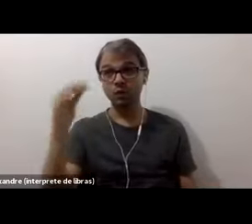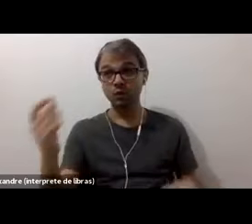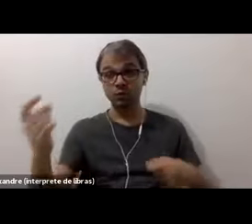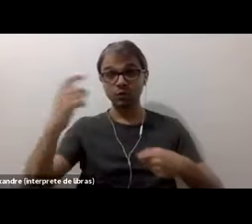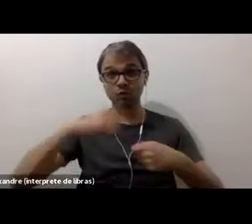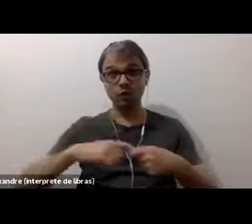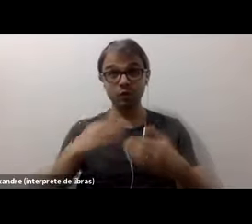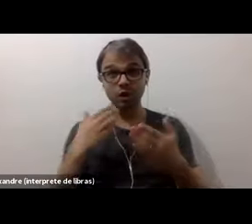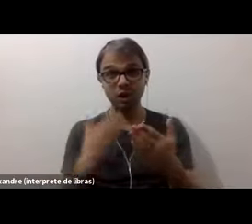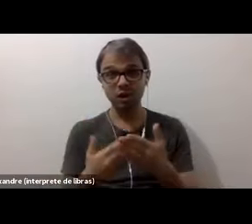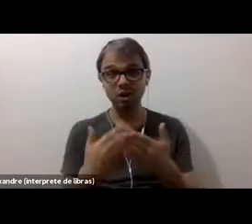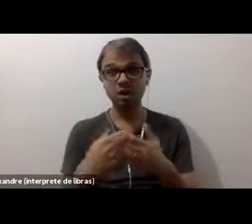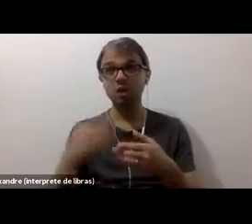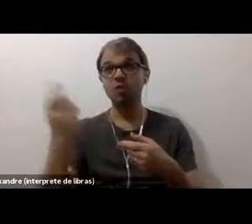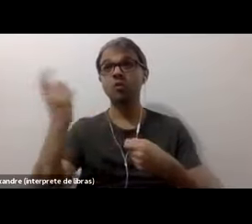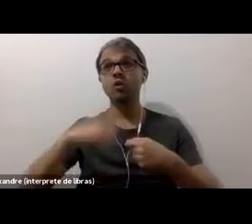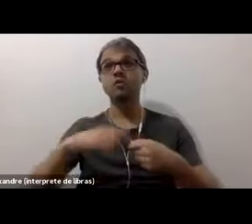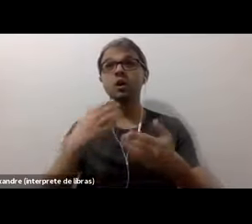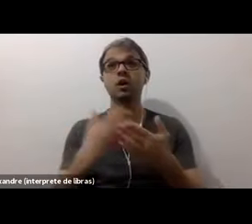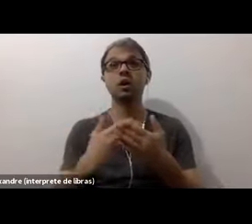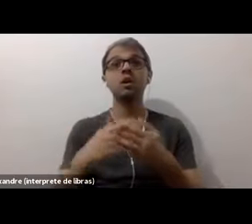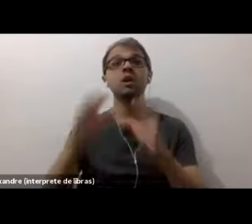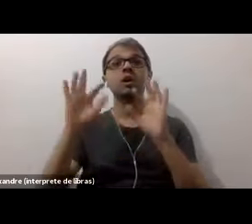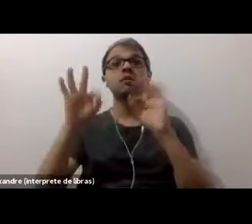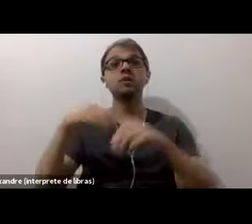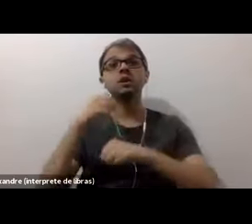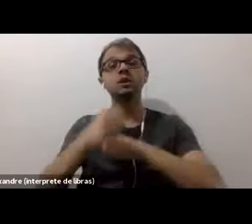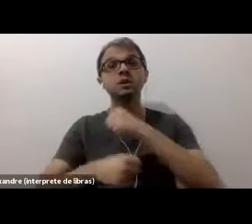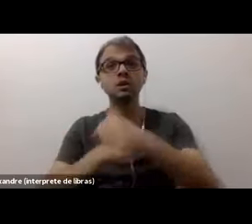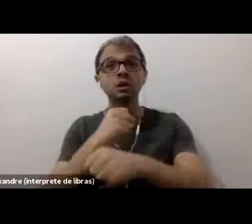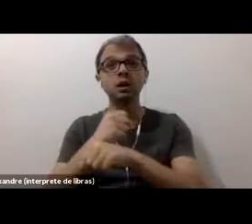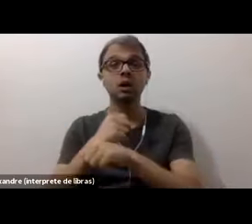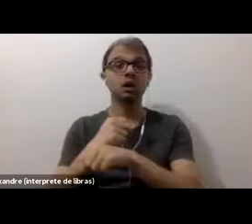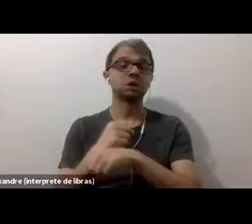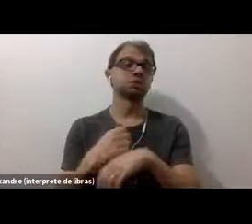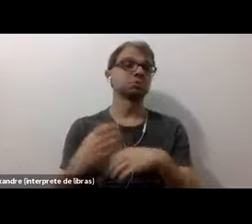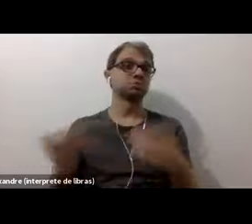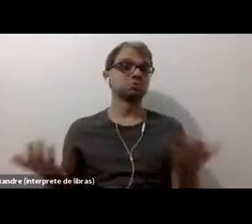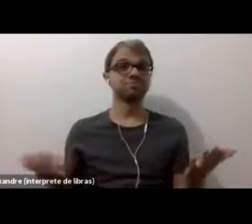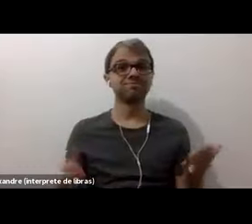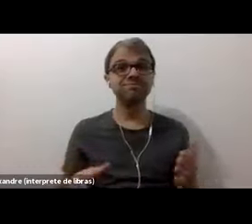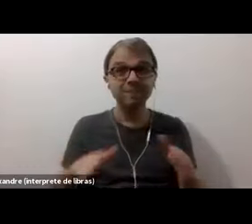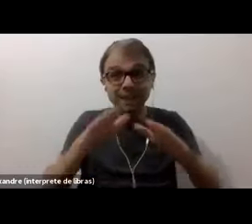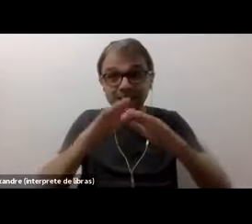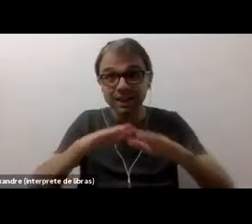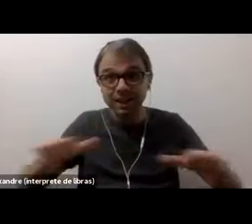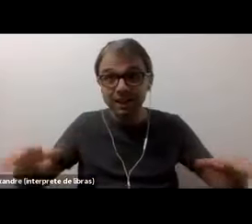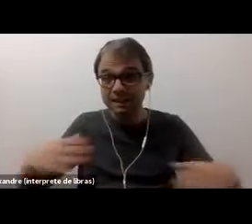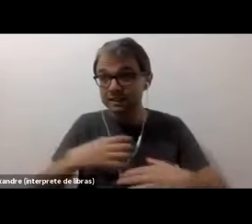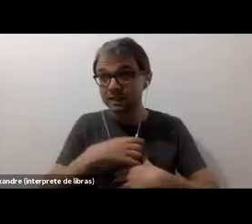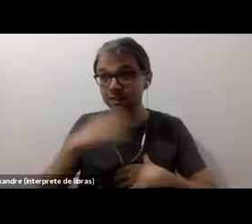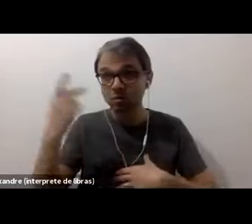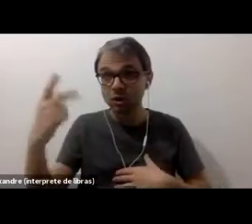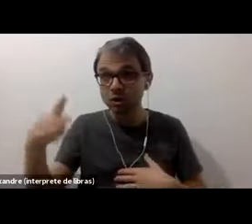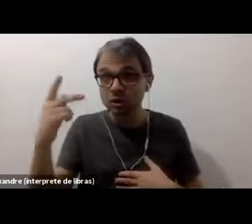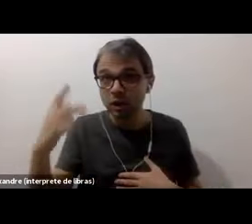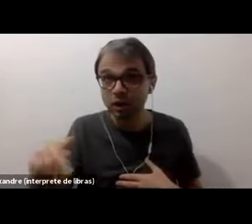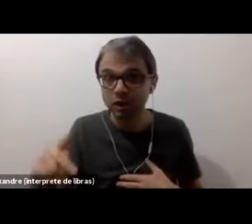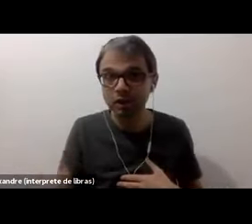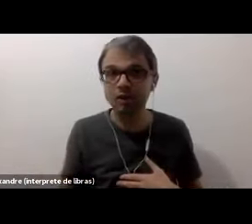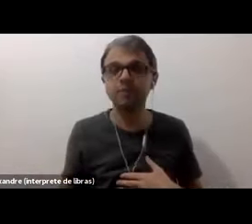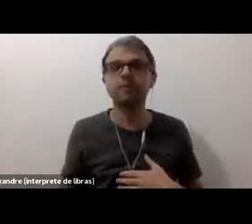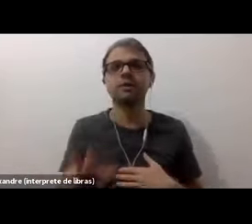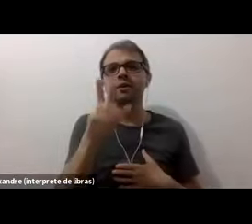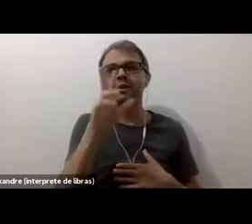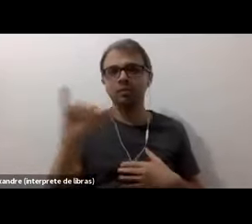no final do ano, ou seja, o ano que vem, esses sentimentos das crianças também vão junto lá na escola, né? E que escola